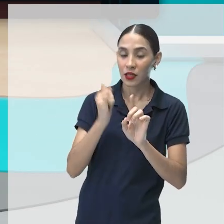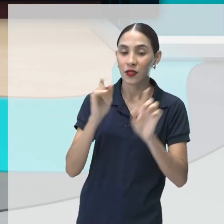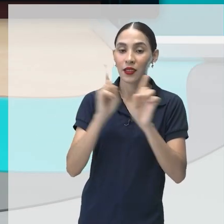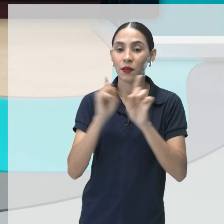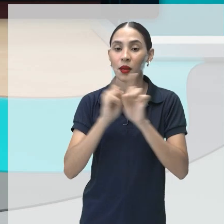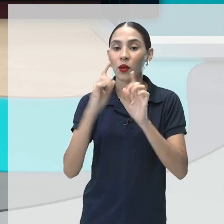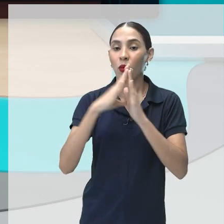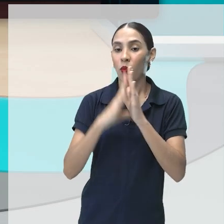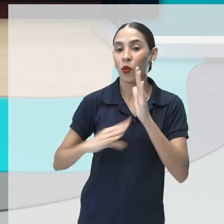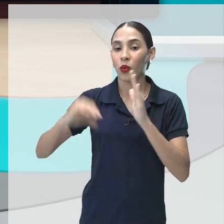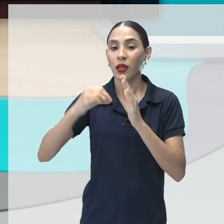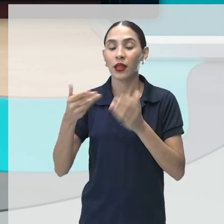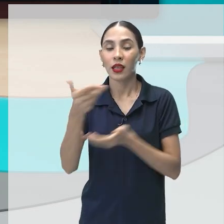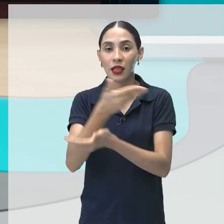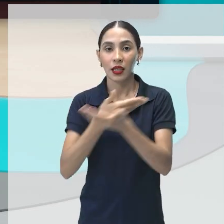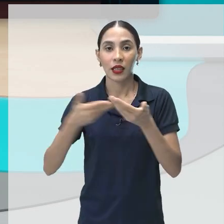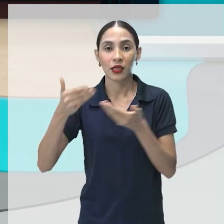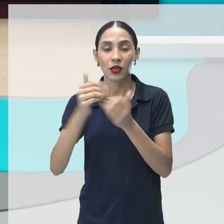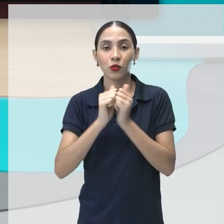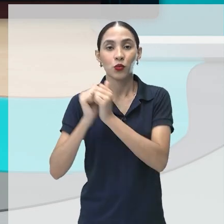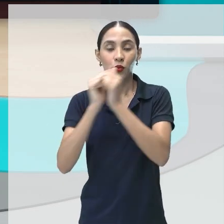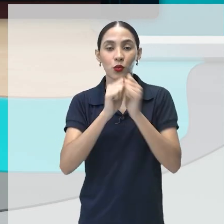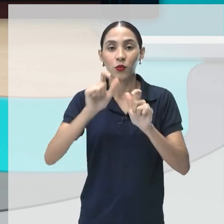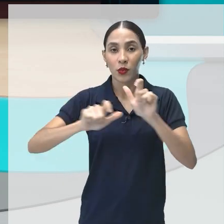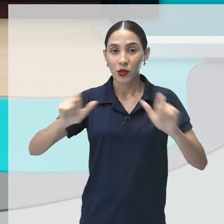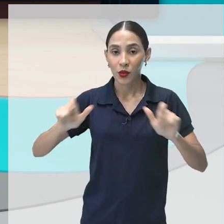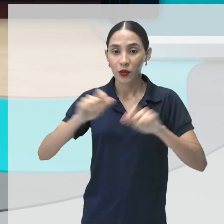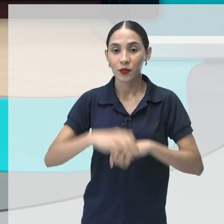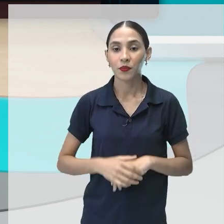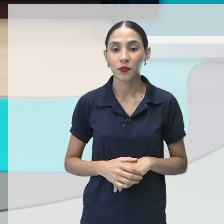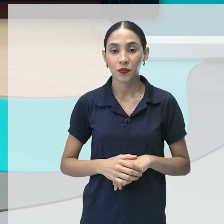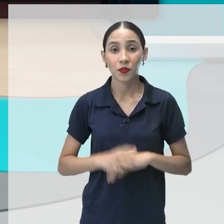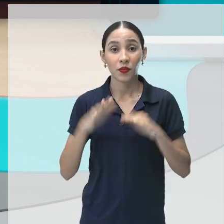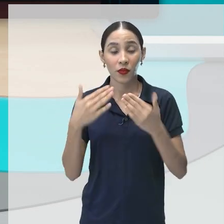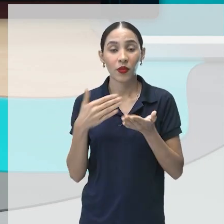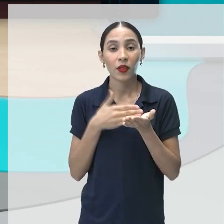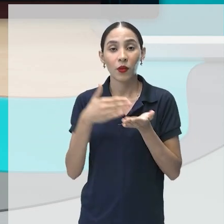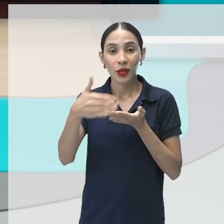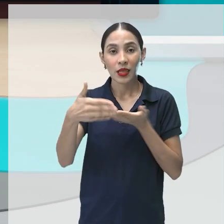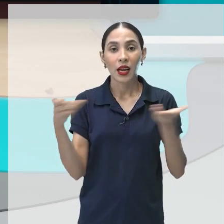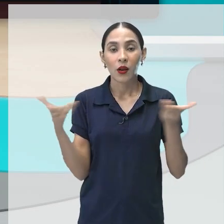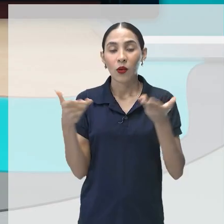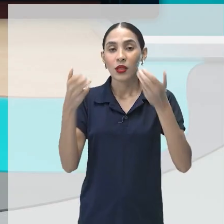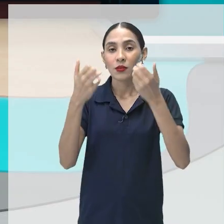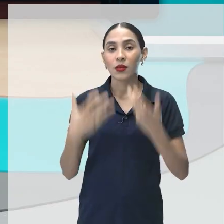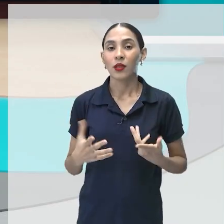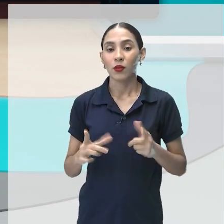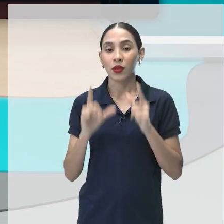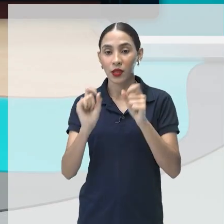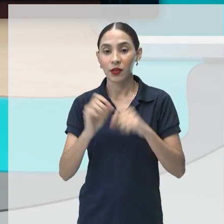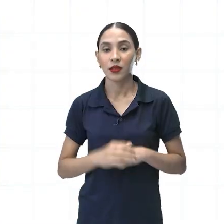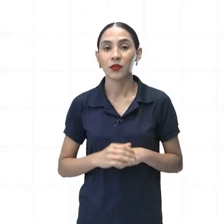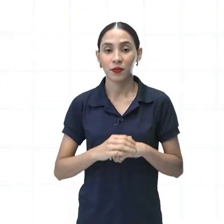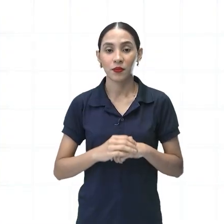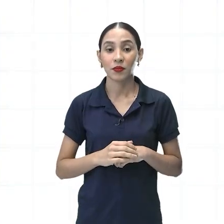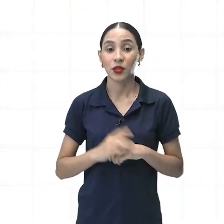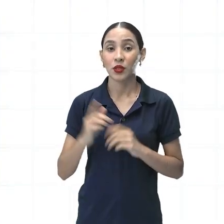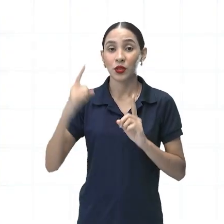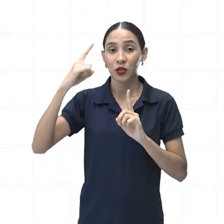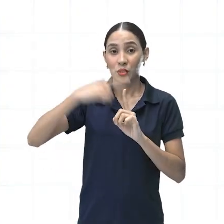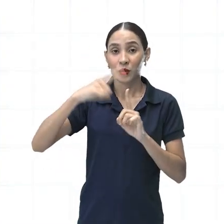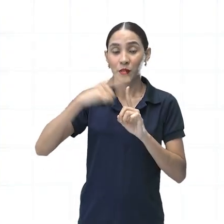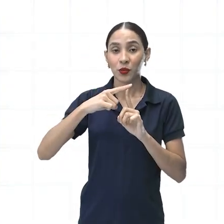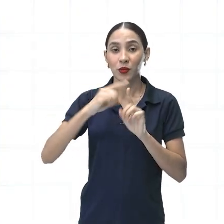narrativa, o estilo e a interação com o público. Vamos agora falar para vocês sobre os gêneros